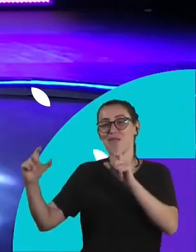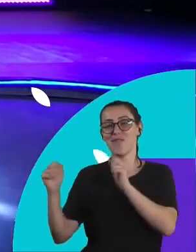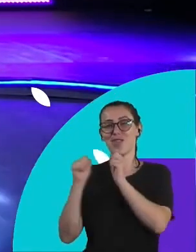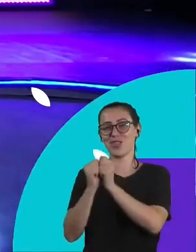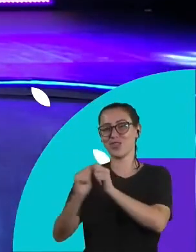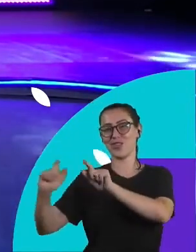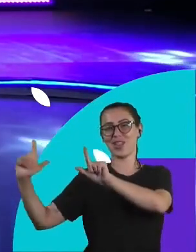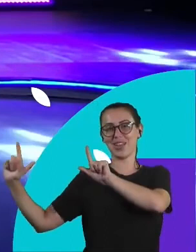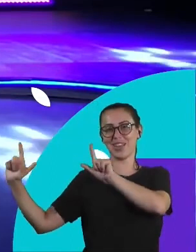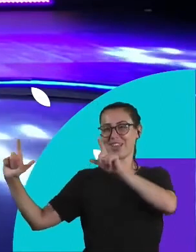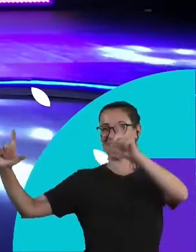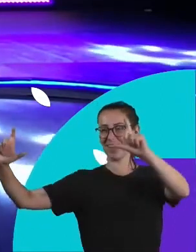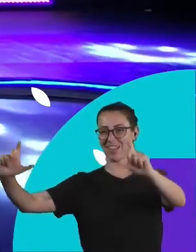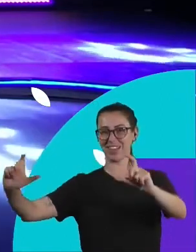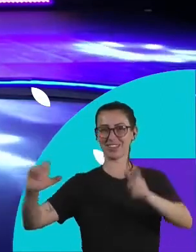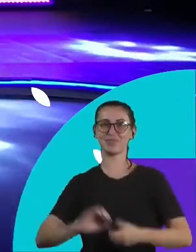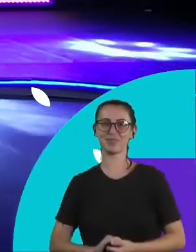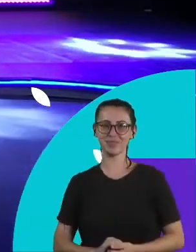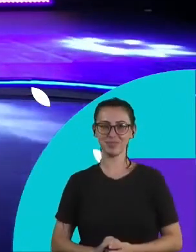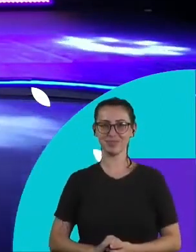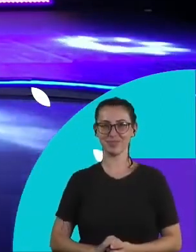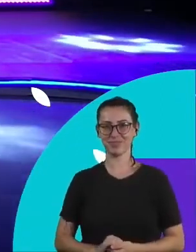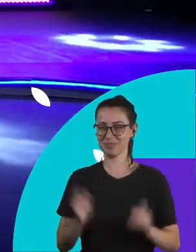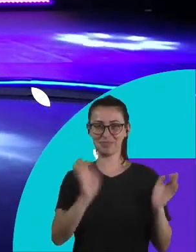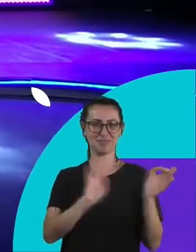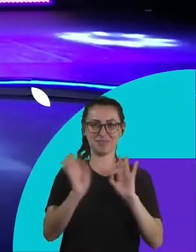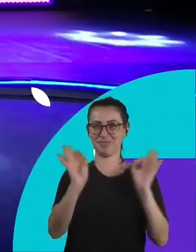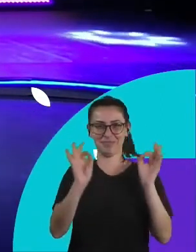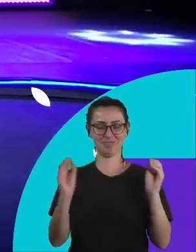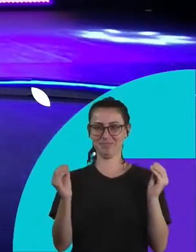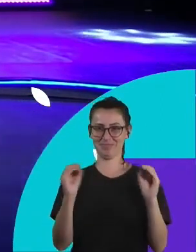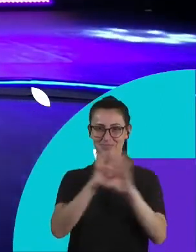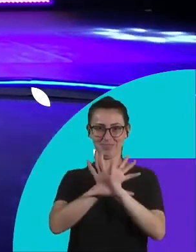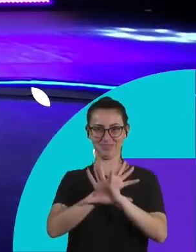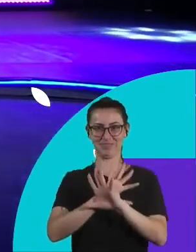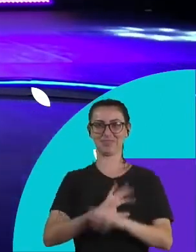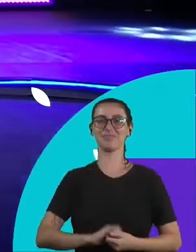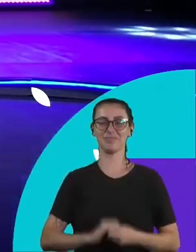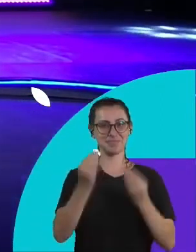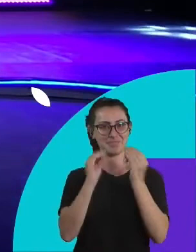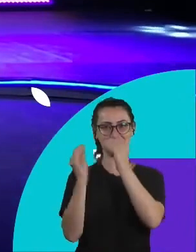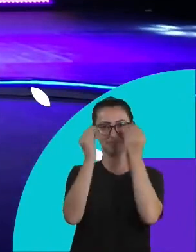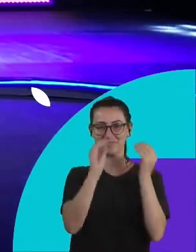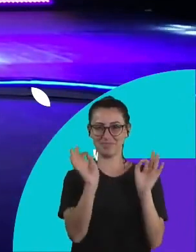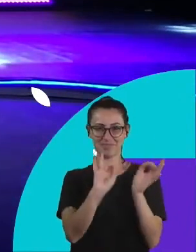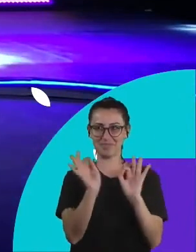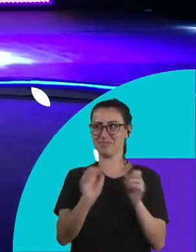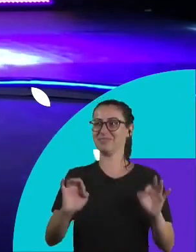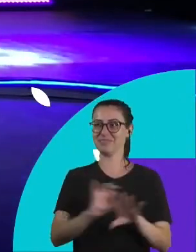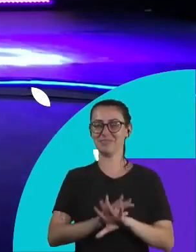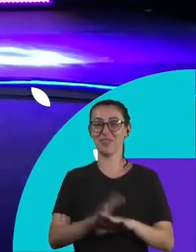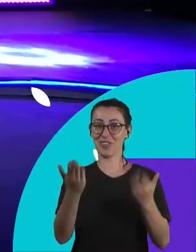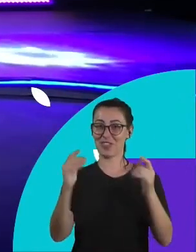esse momento que eu tive aqui com vocês. Então ele vai fazer todo mundo aí se ajeita para foto, vamos fazer uma foto e mais